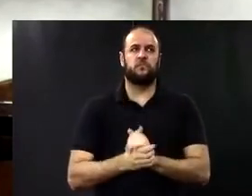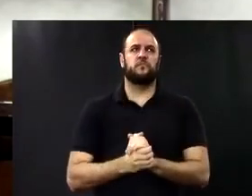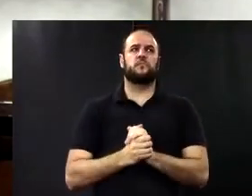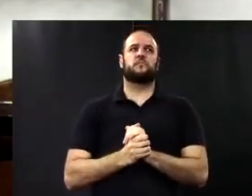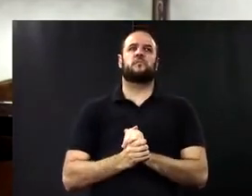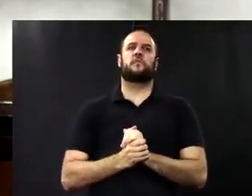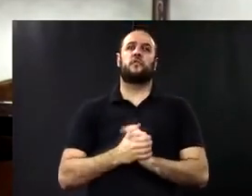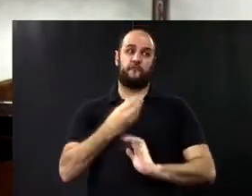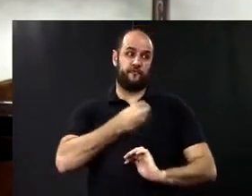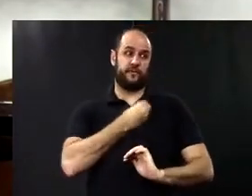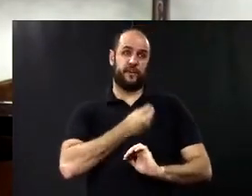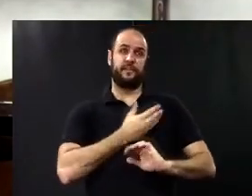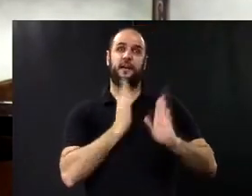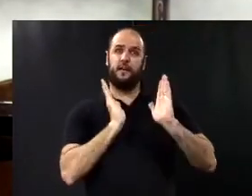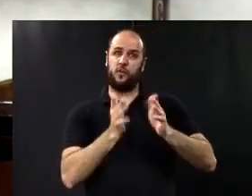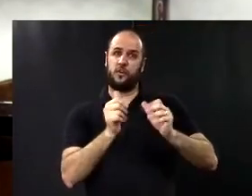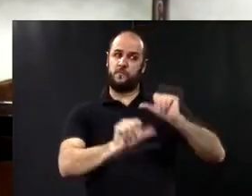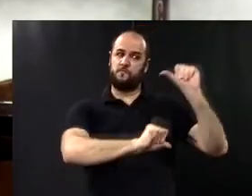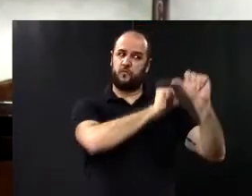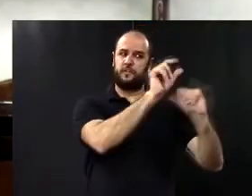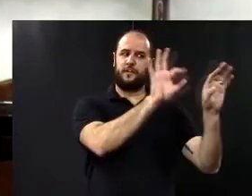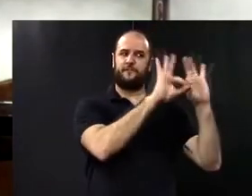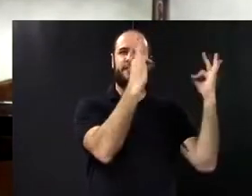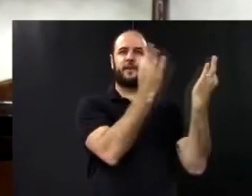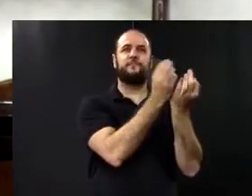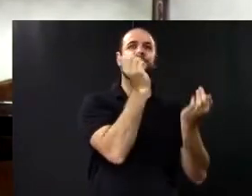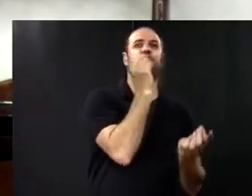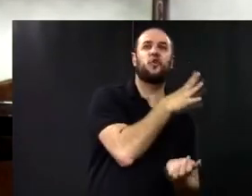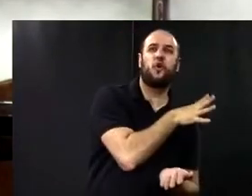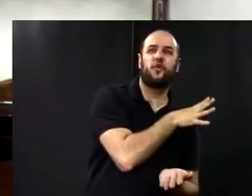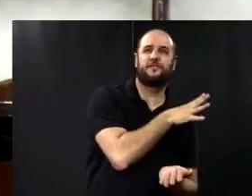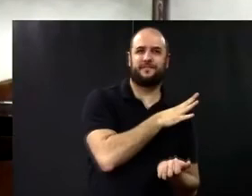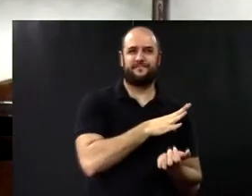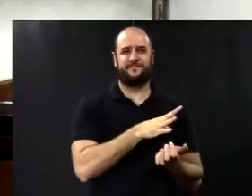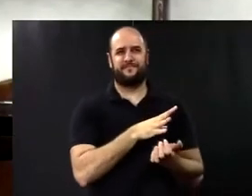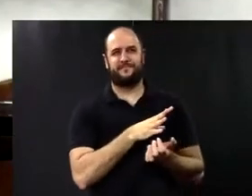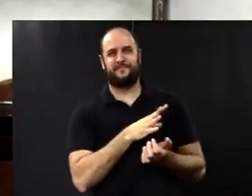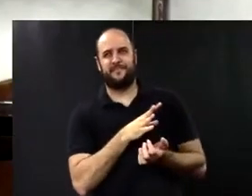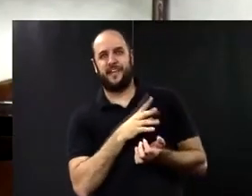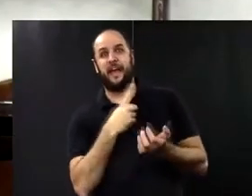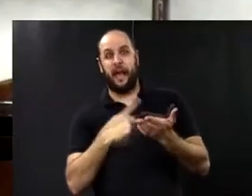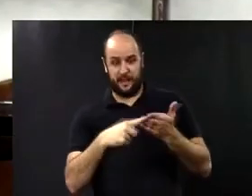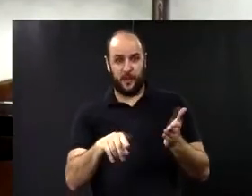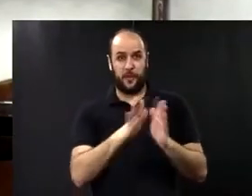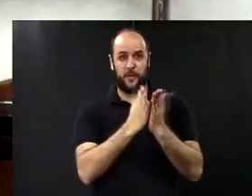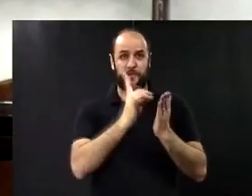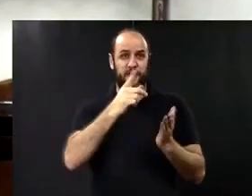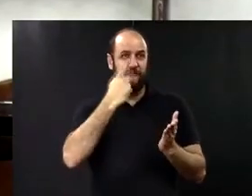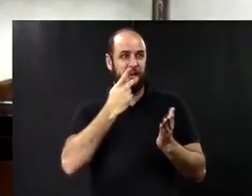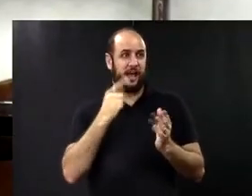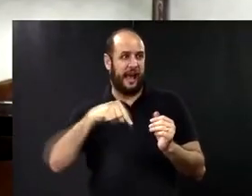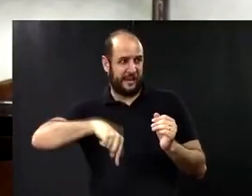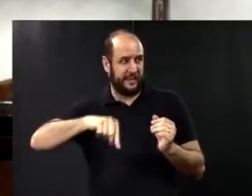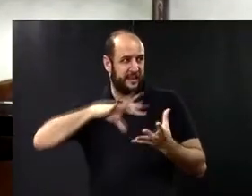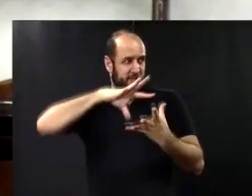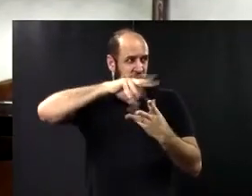o líder do seu próprio lar. Então Deus está dizendo, olha, esses pais corrigem por um pouco tempo.